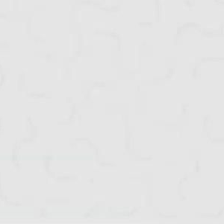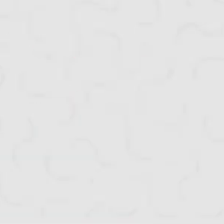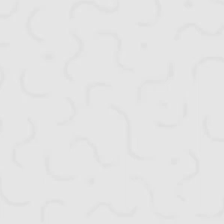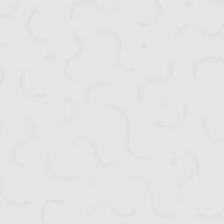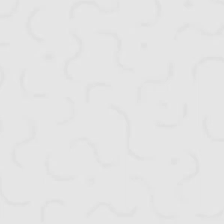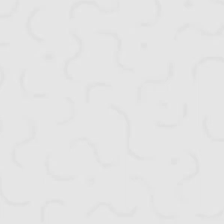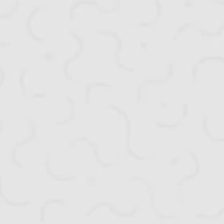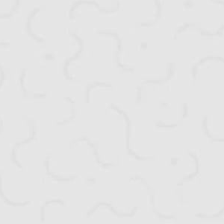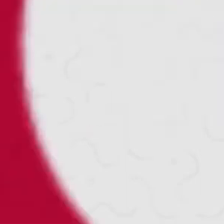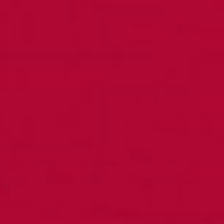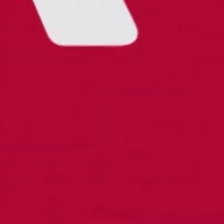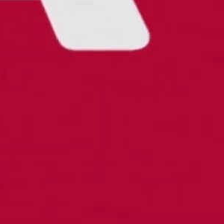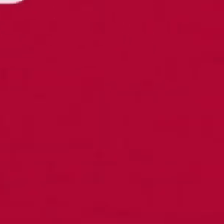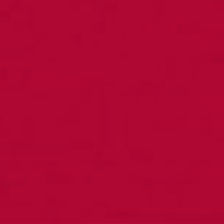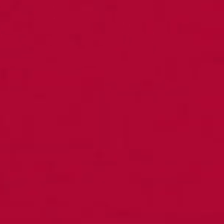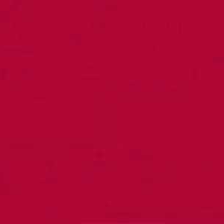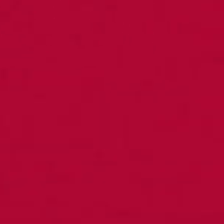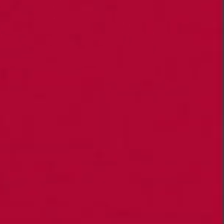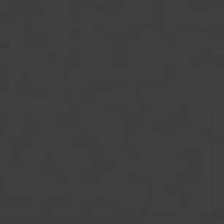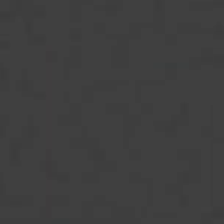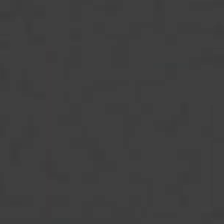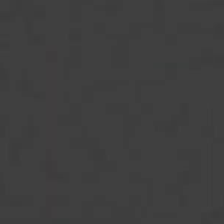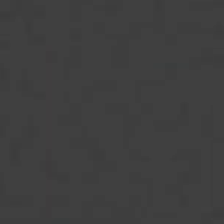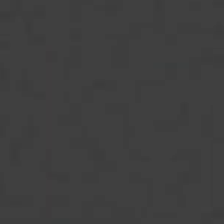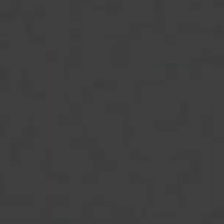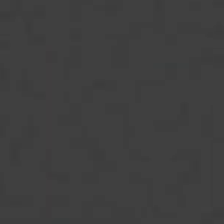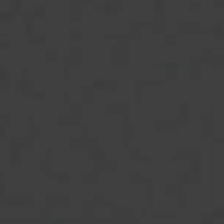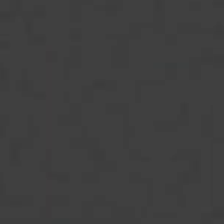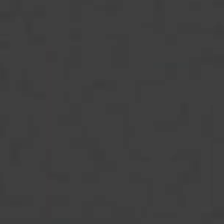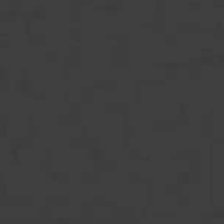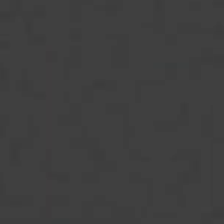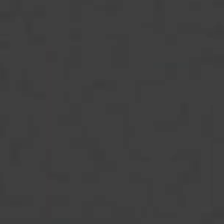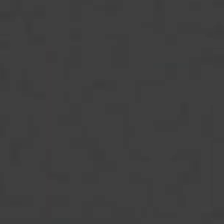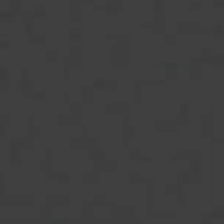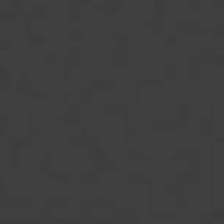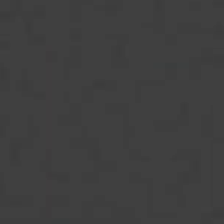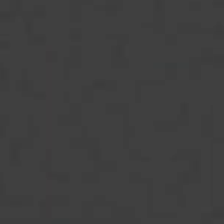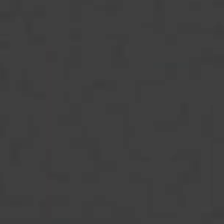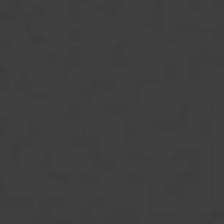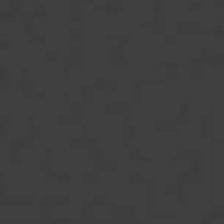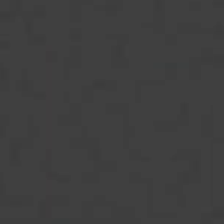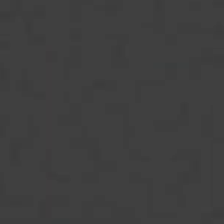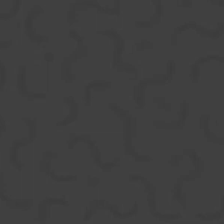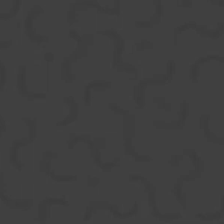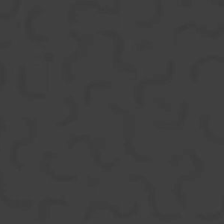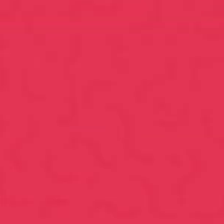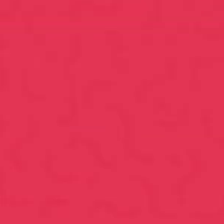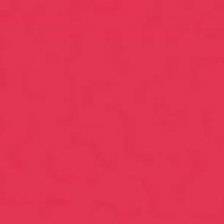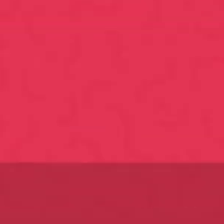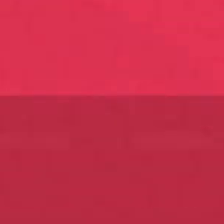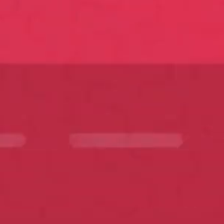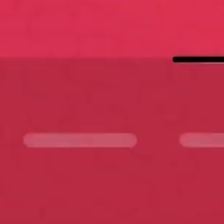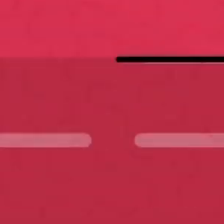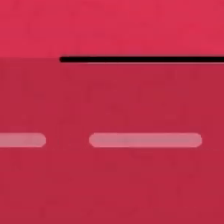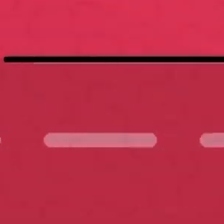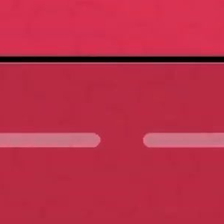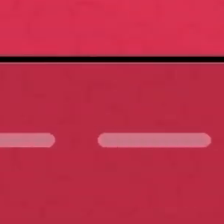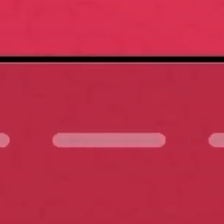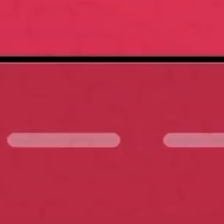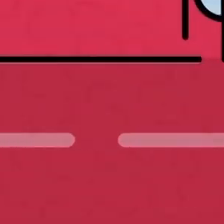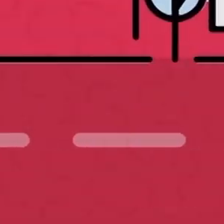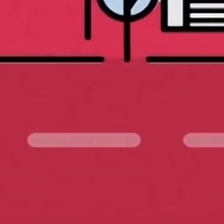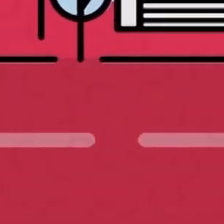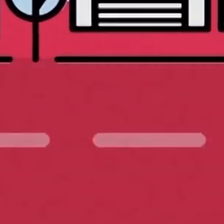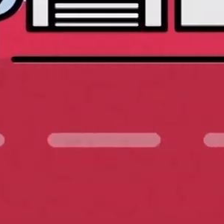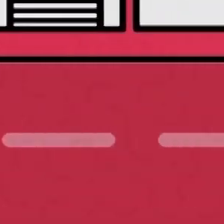Dengue, chikungunya e zika. O perigo triplicou e a sua responsabilidade também. Os criadouros do